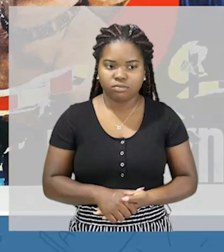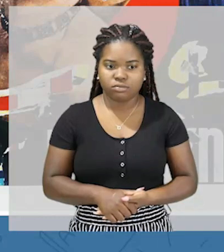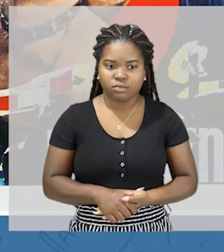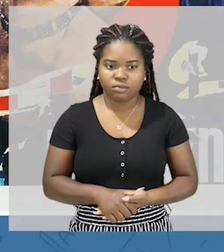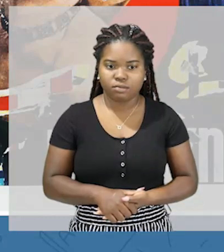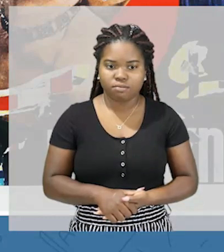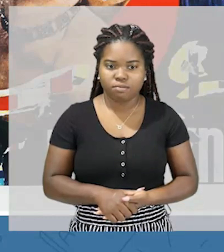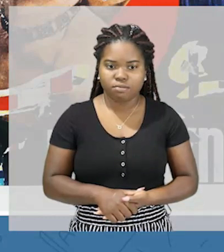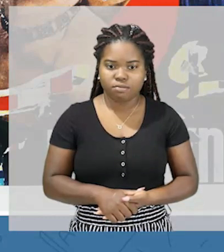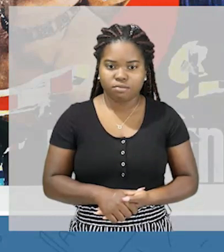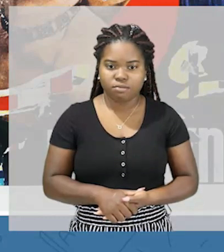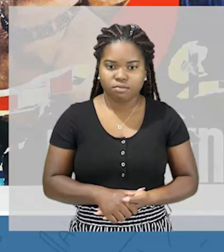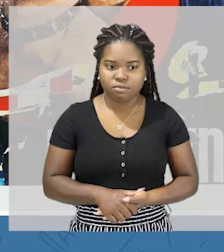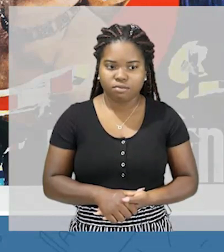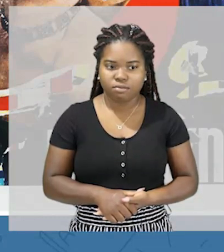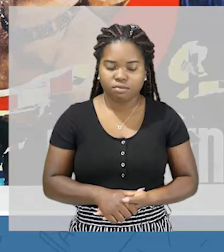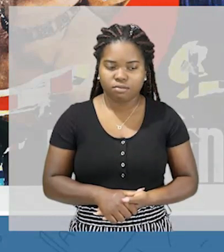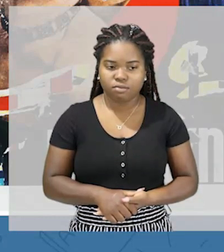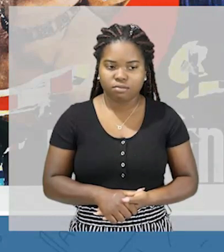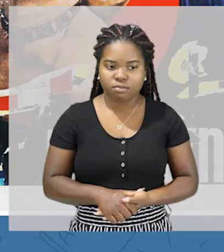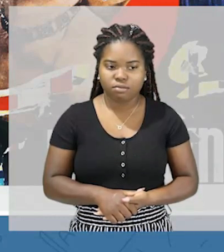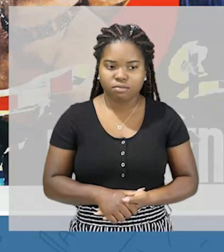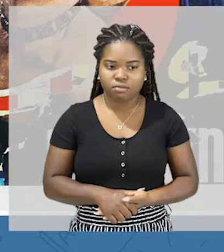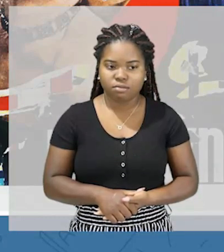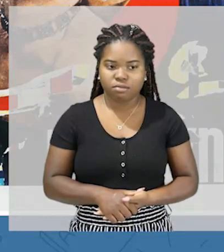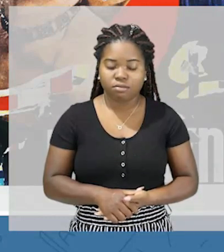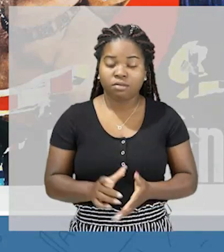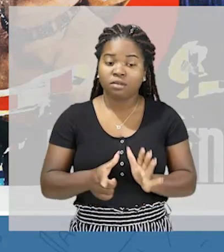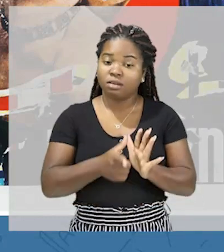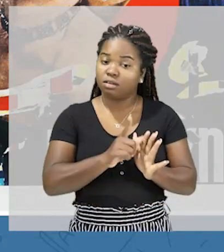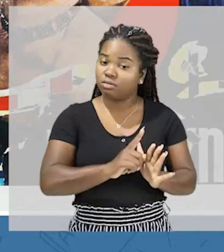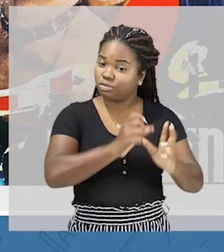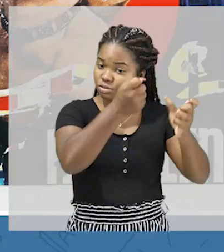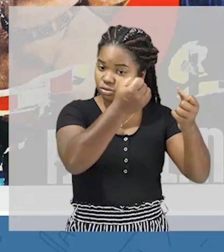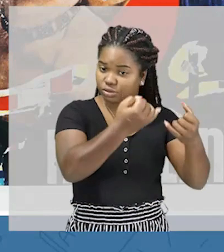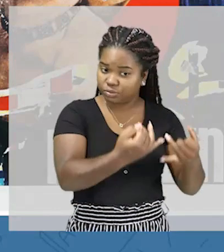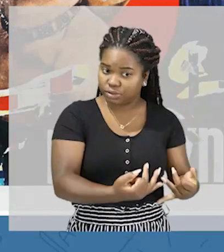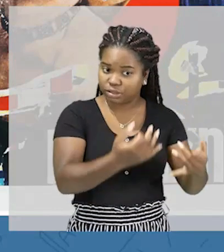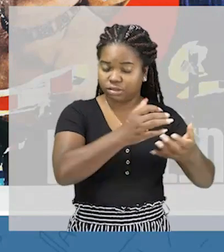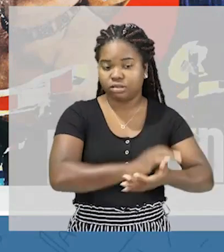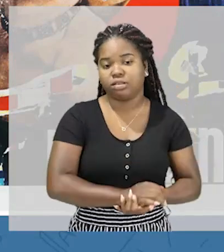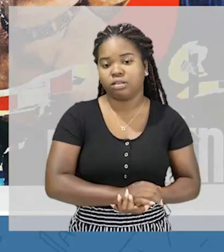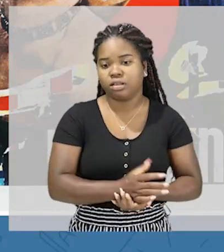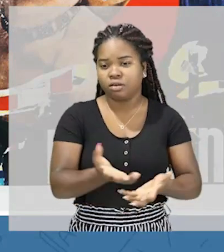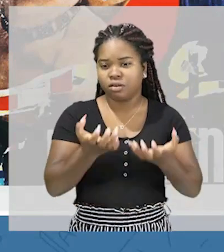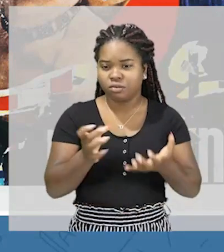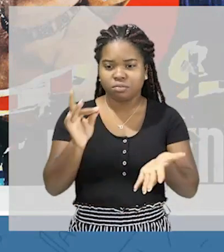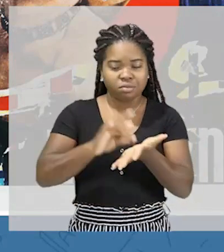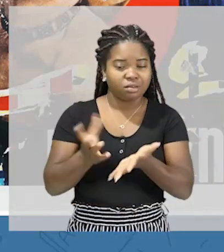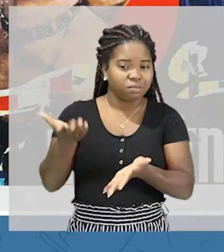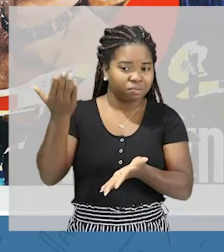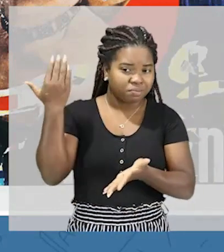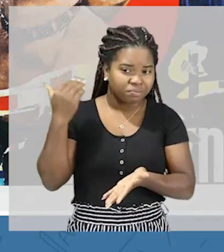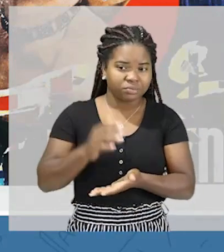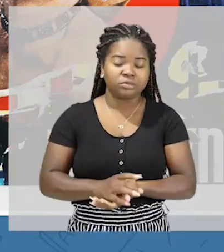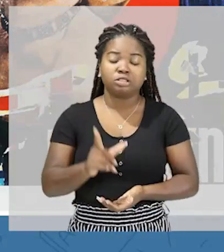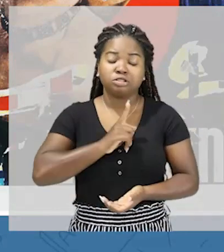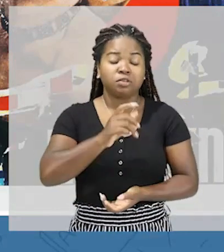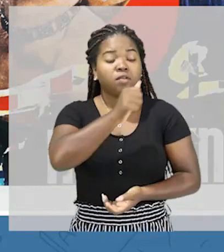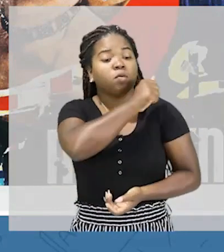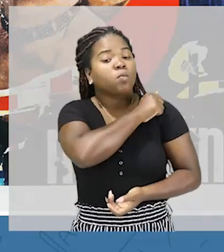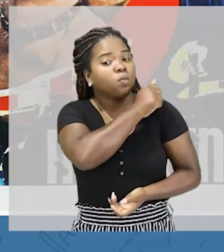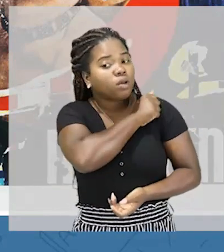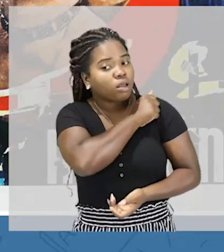representativo da década de 60. Antes de eu falar da obra, eu quero comentar sobre um fato bem atípico. Tive um aluno de sala de aula